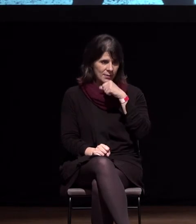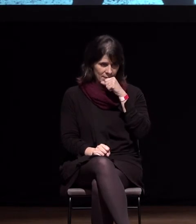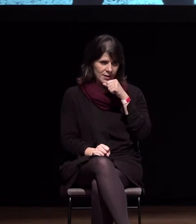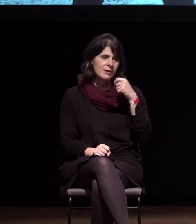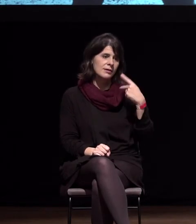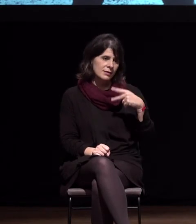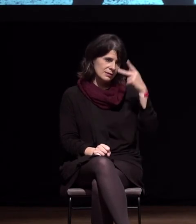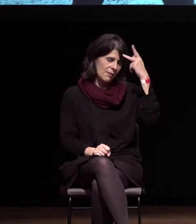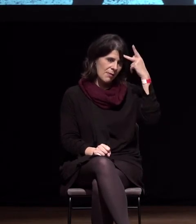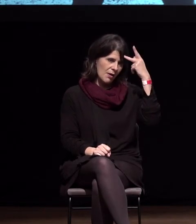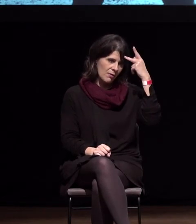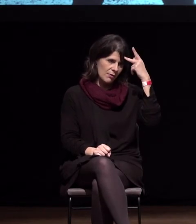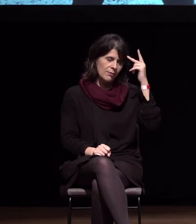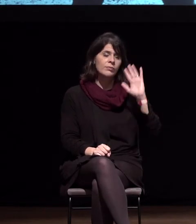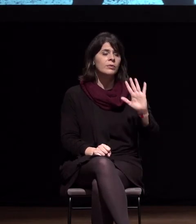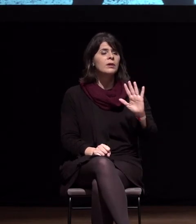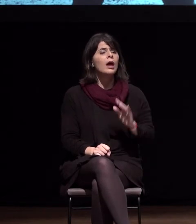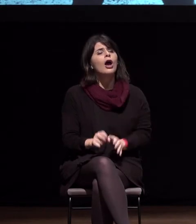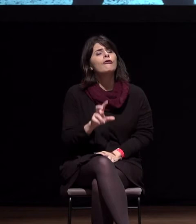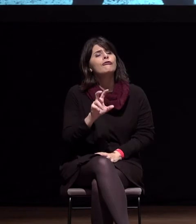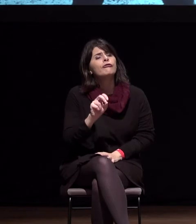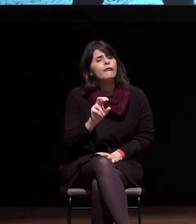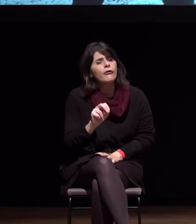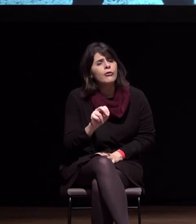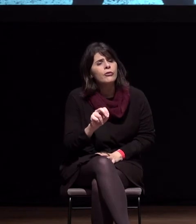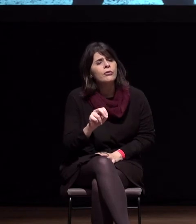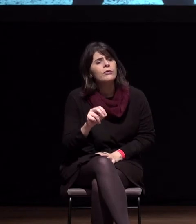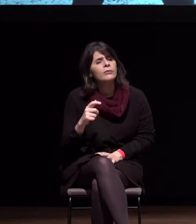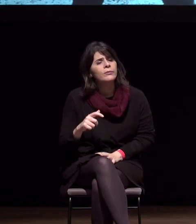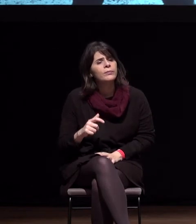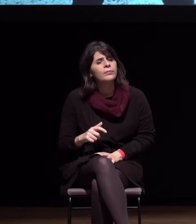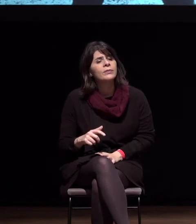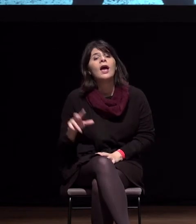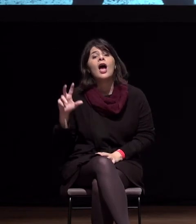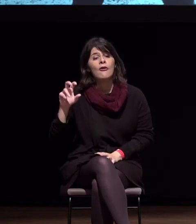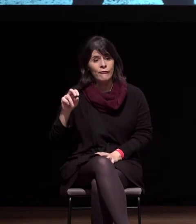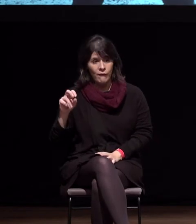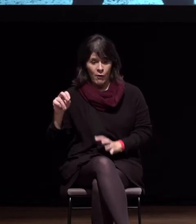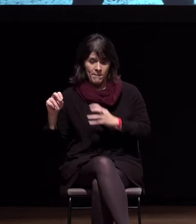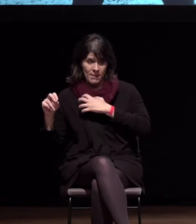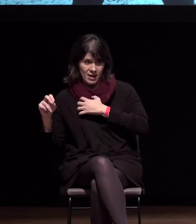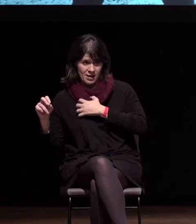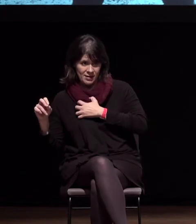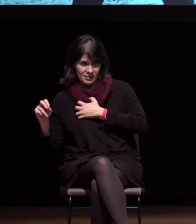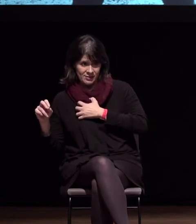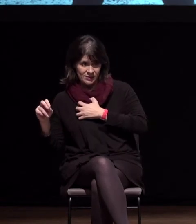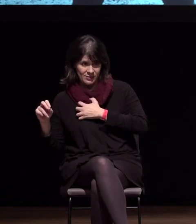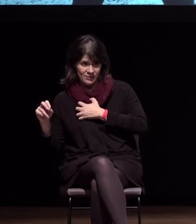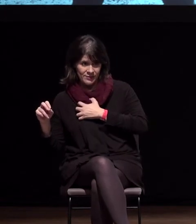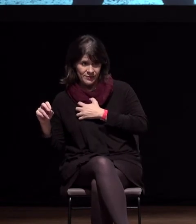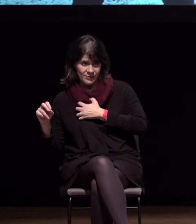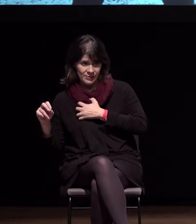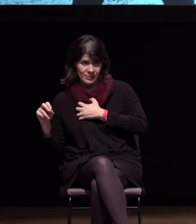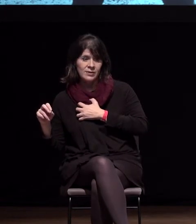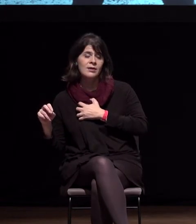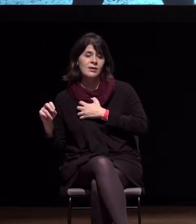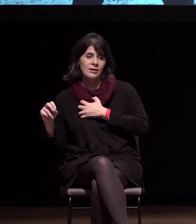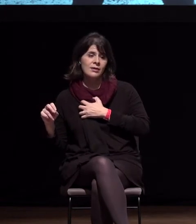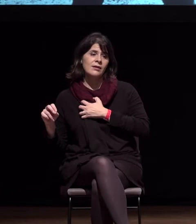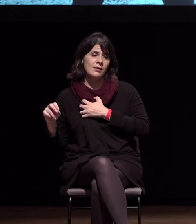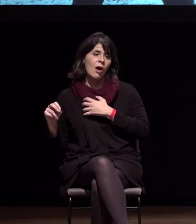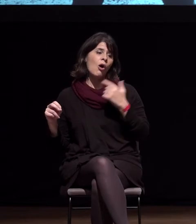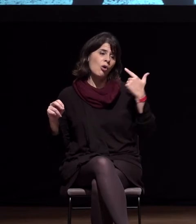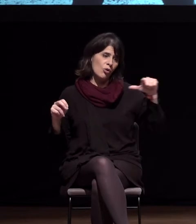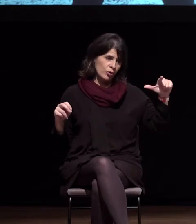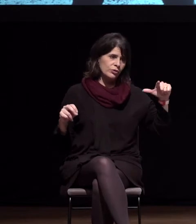São Paulo. E antes dos seus pais? Minhas avós são baiana e cearense de um lado e do outro do interior de São Paulo, da região de Assis. Da região